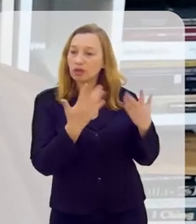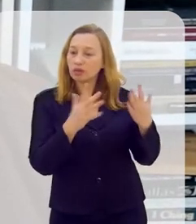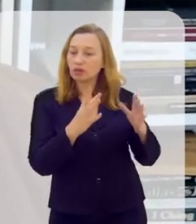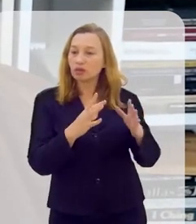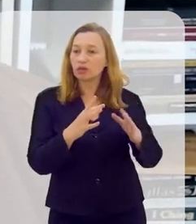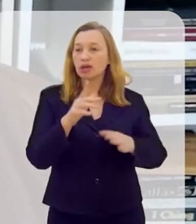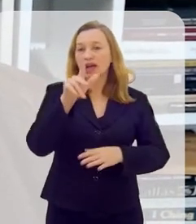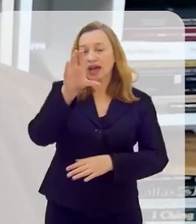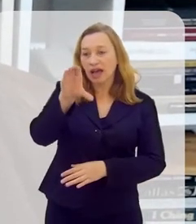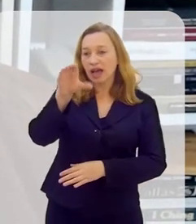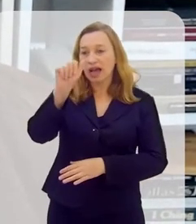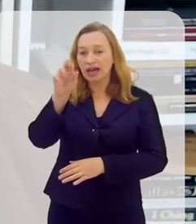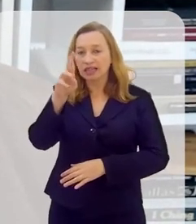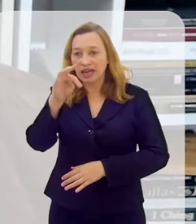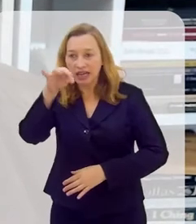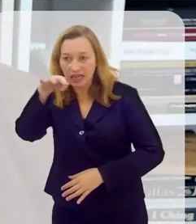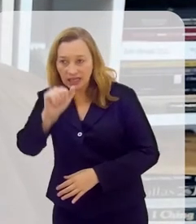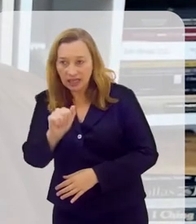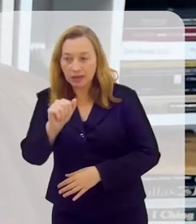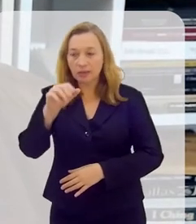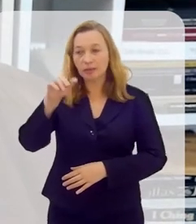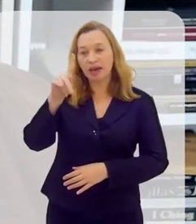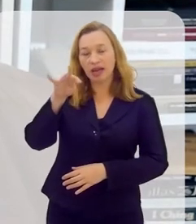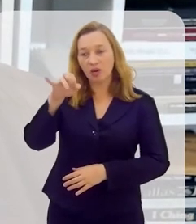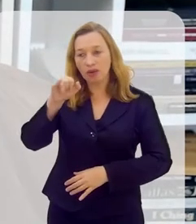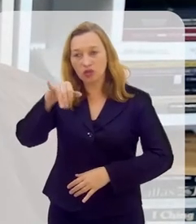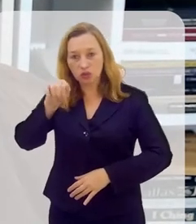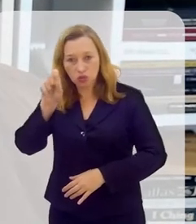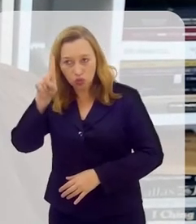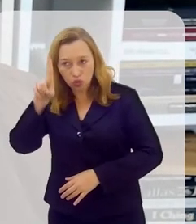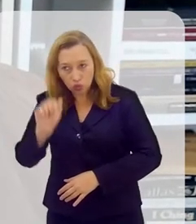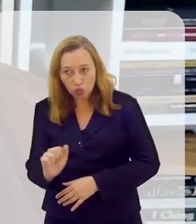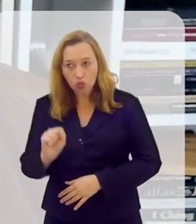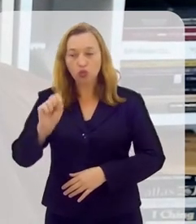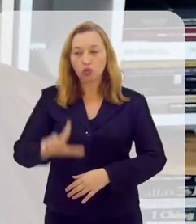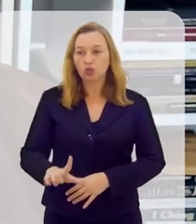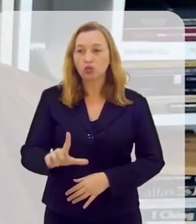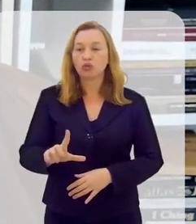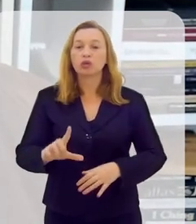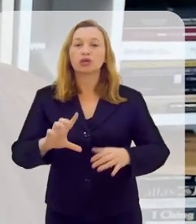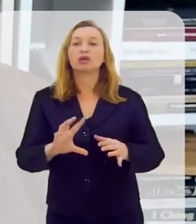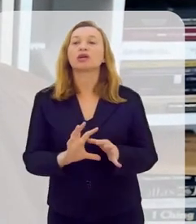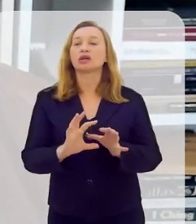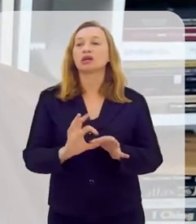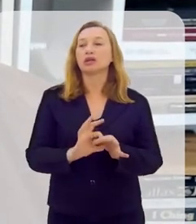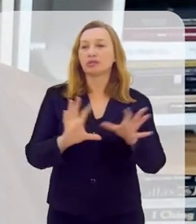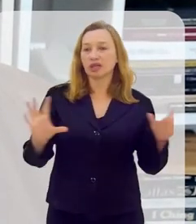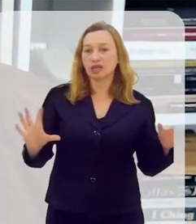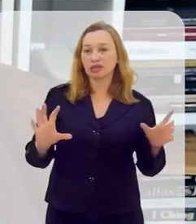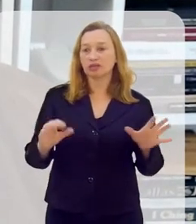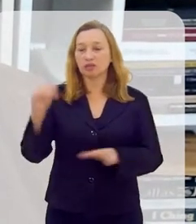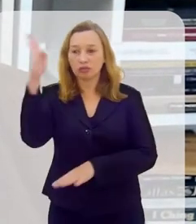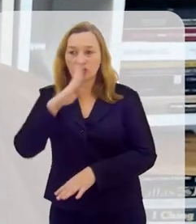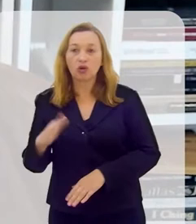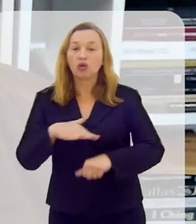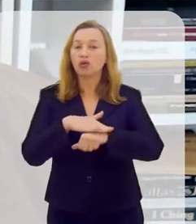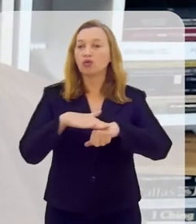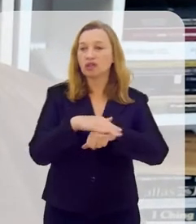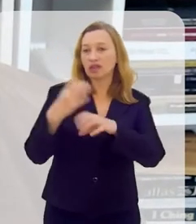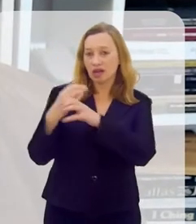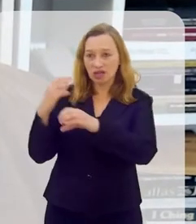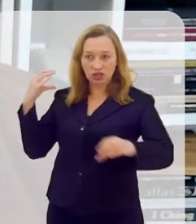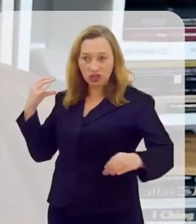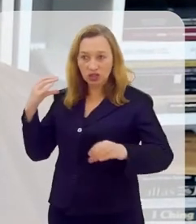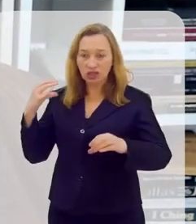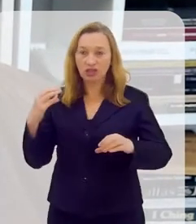como Catarina Paraguaçu, Maria Quitéria e Maria Filipa, heroínas da independência do Brasil. Vamos conversar